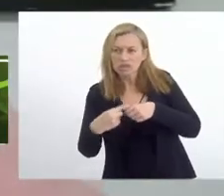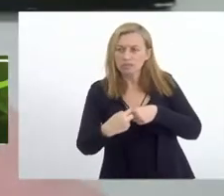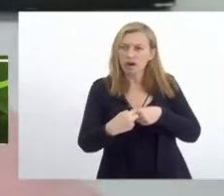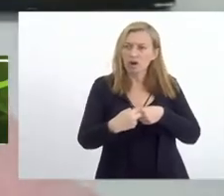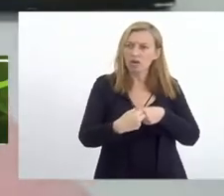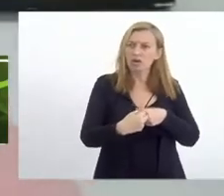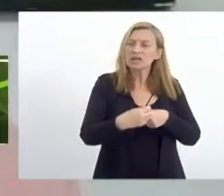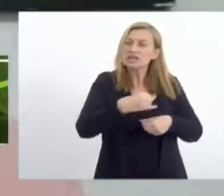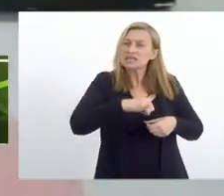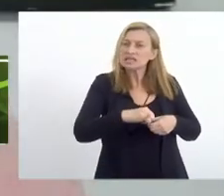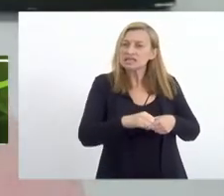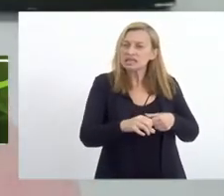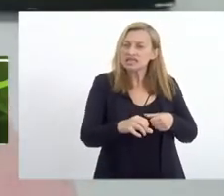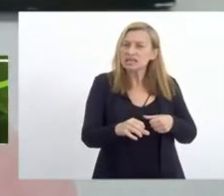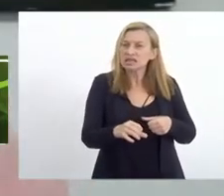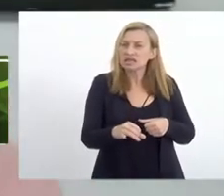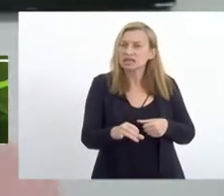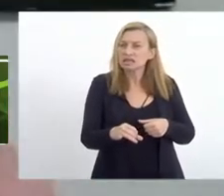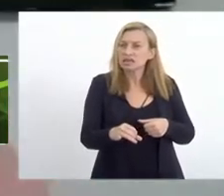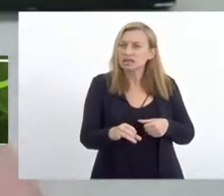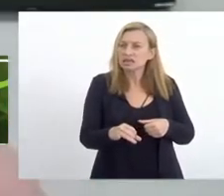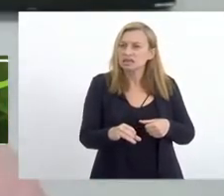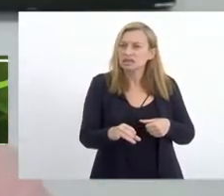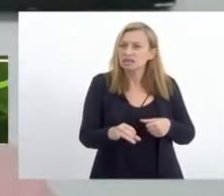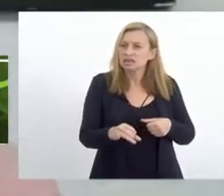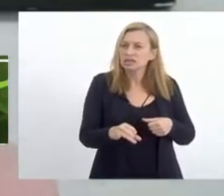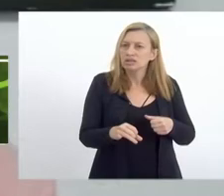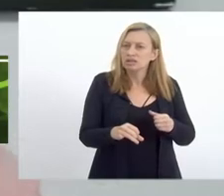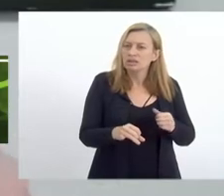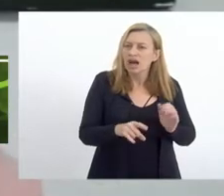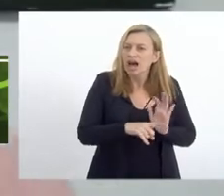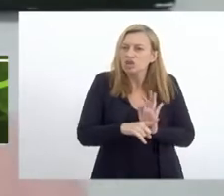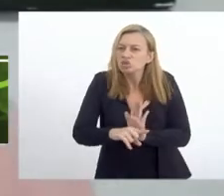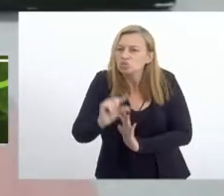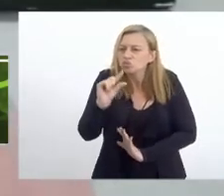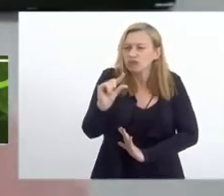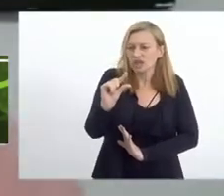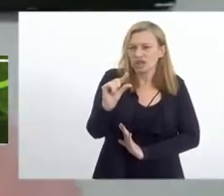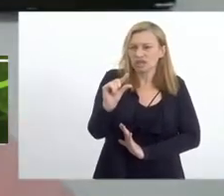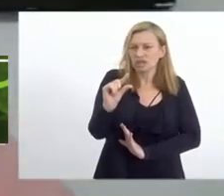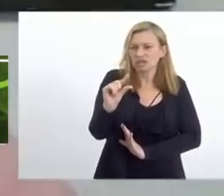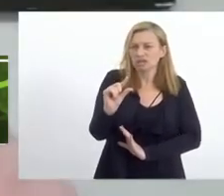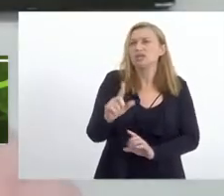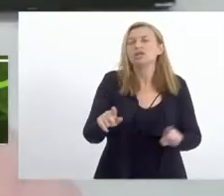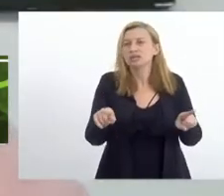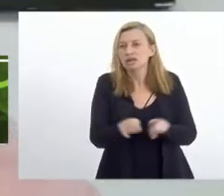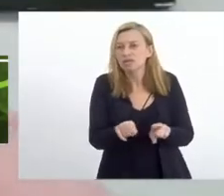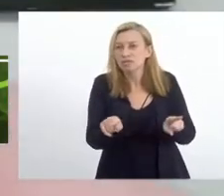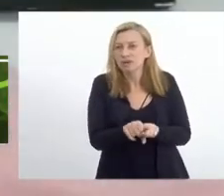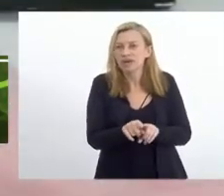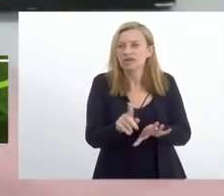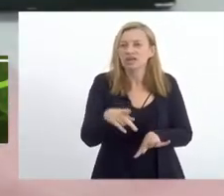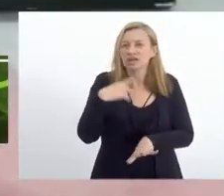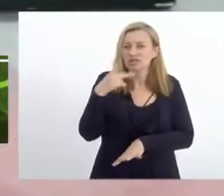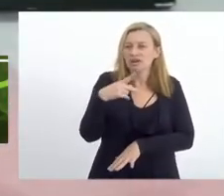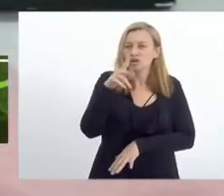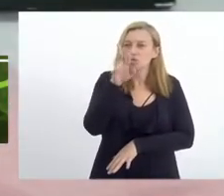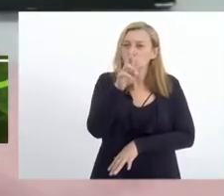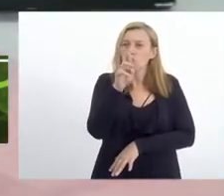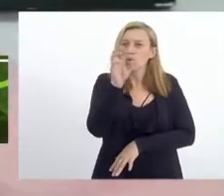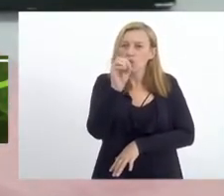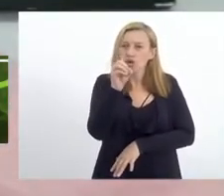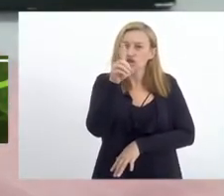a contrapartida ela é pequena, é medíocre. E também fazendo cor as palavras do Rodrigo aí,